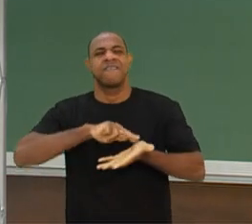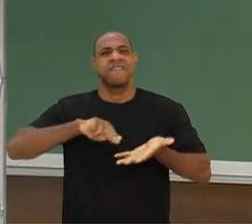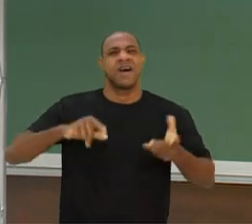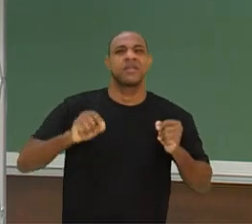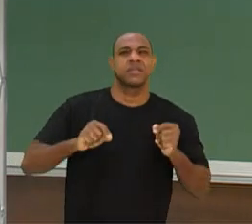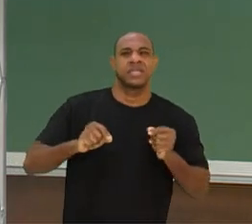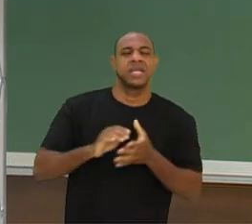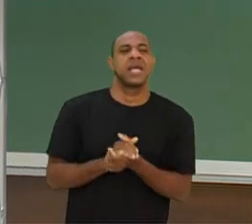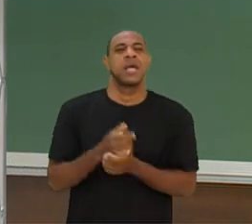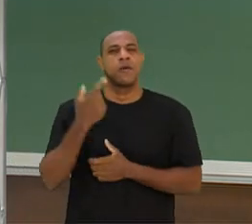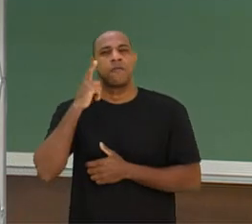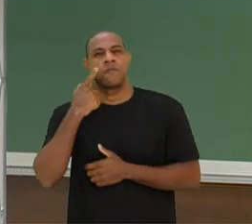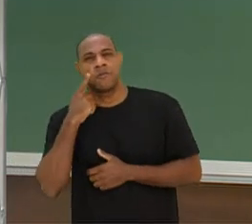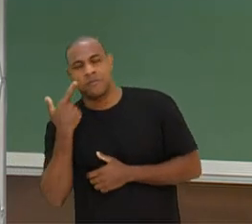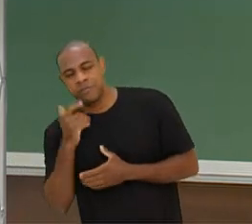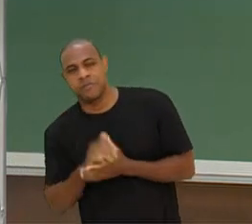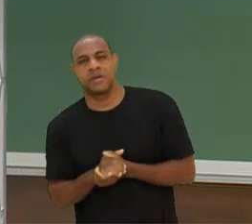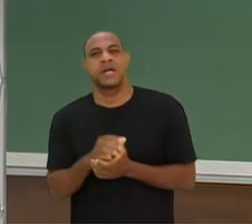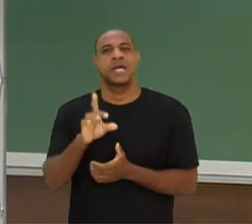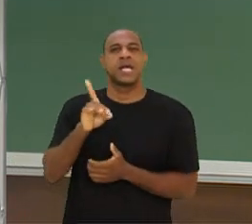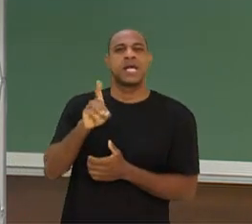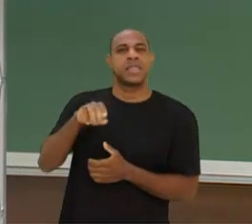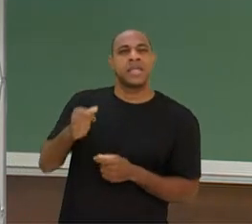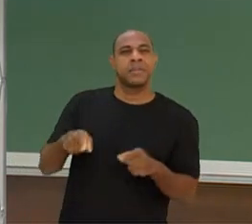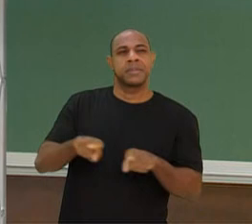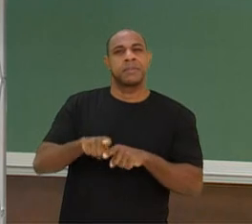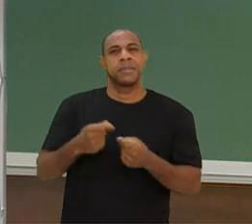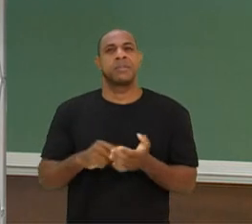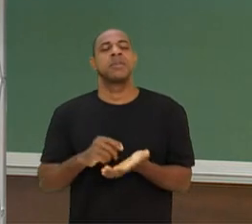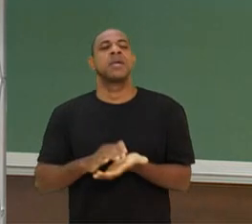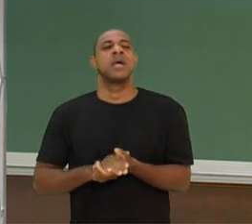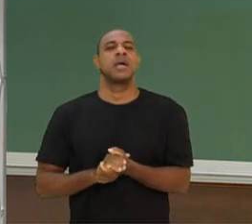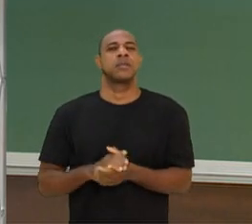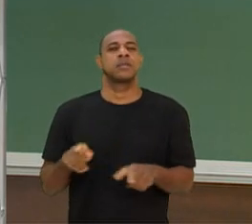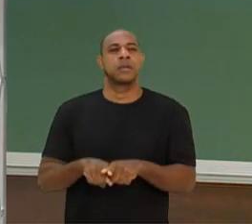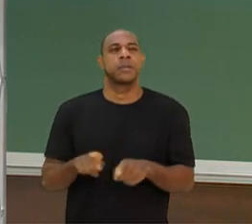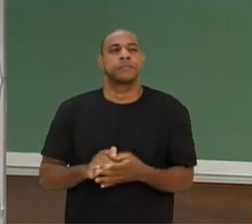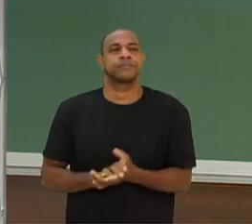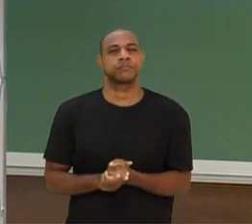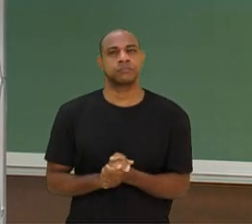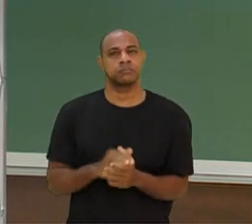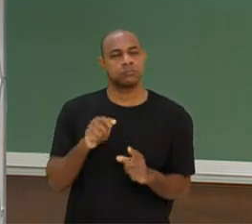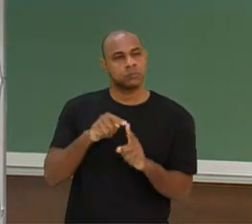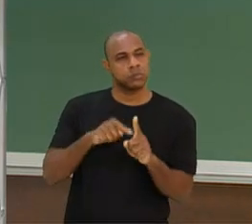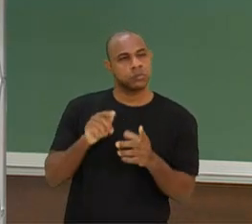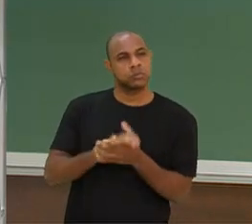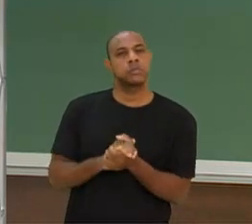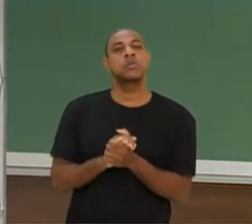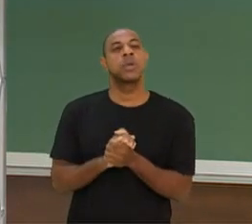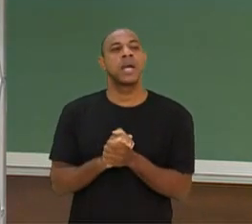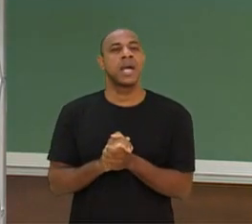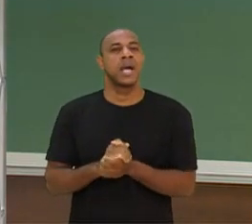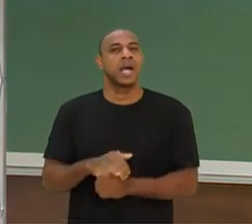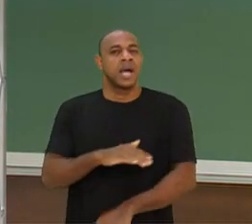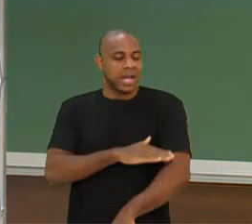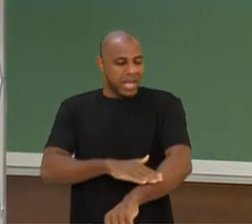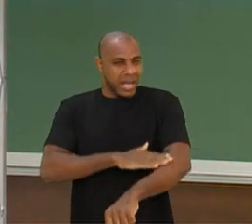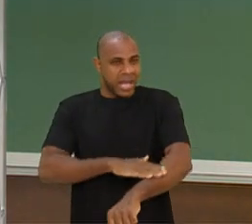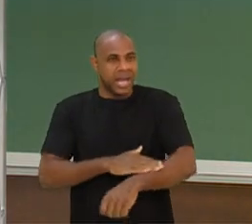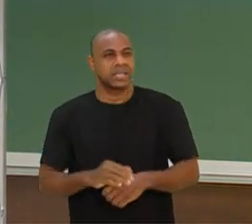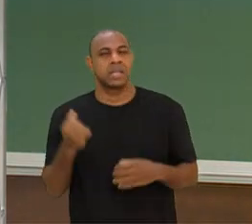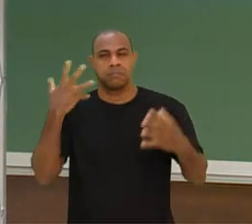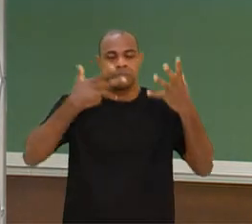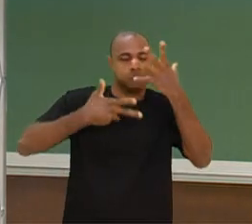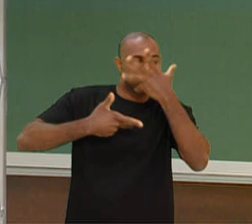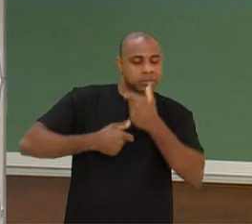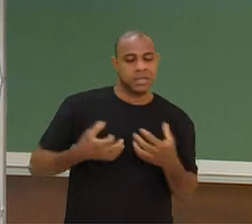ficção e o drama. A raça, ou o gênero, é o centro do trabalho dele. A beleza, a